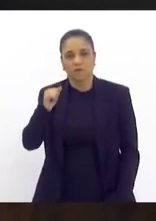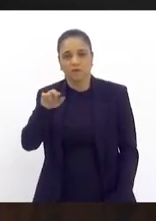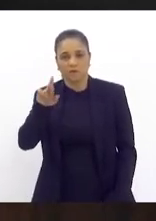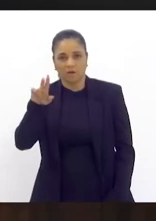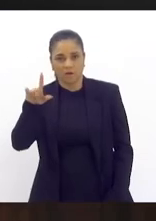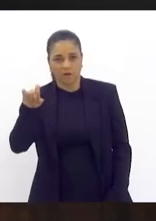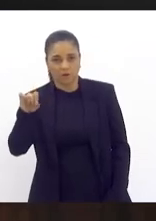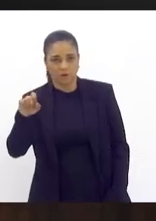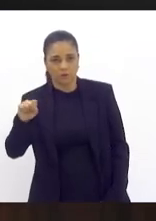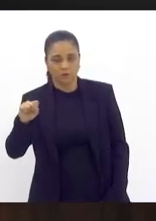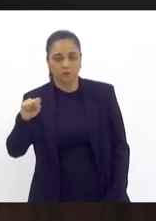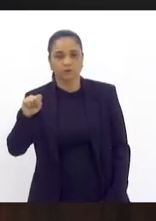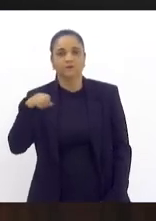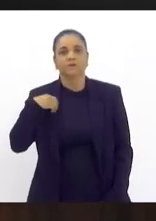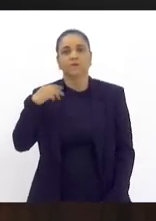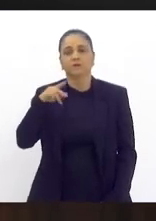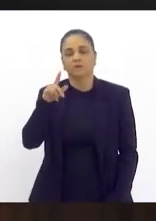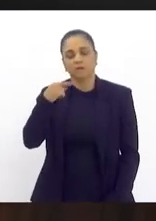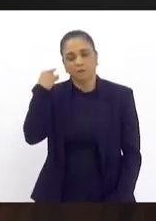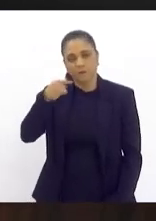Macedo. Deputado Samuel Malafaia.